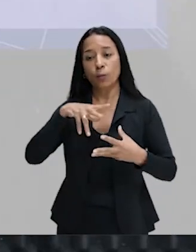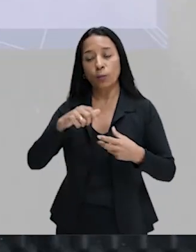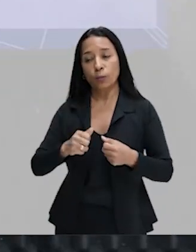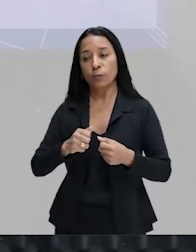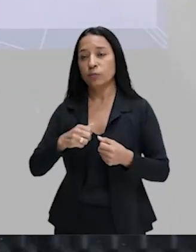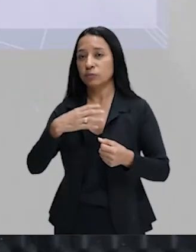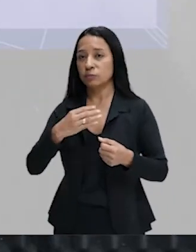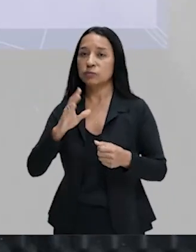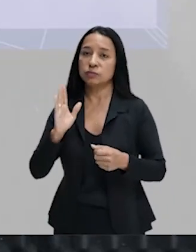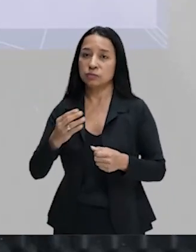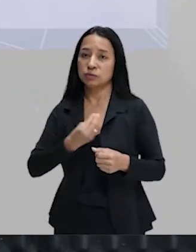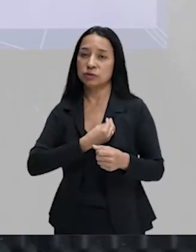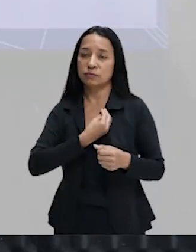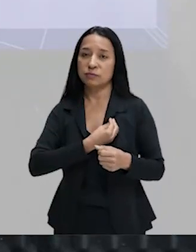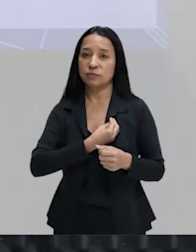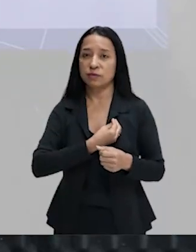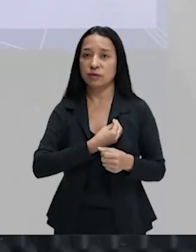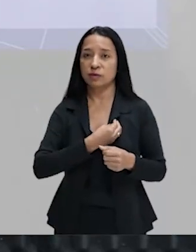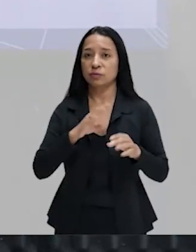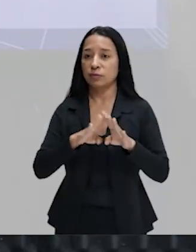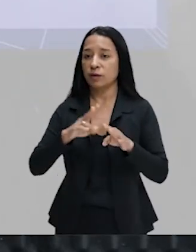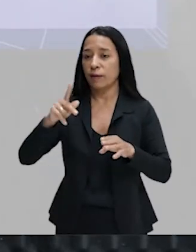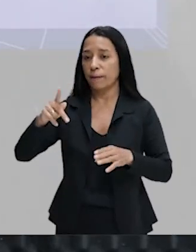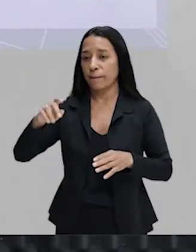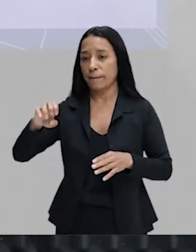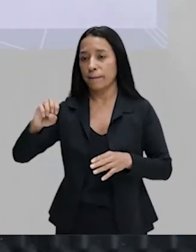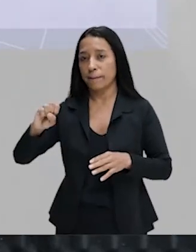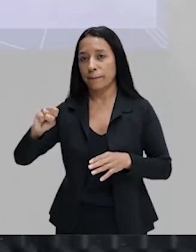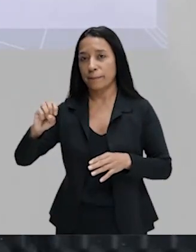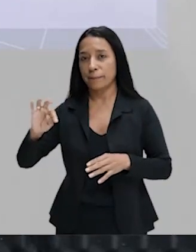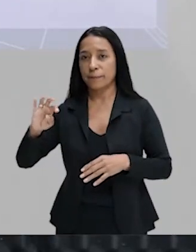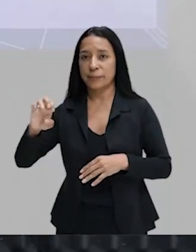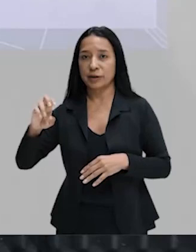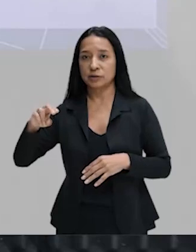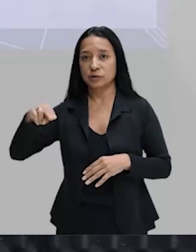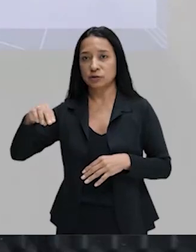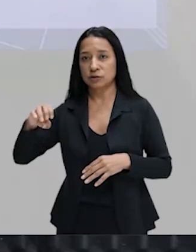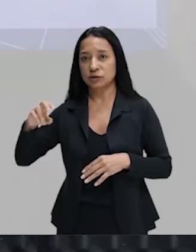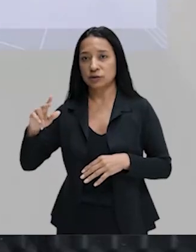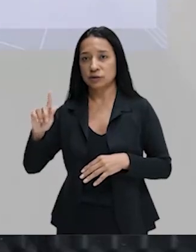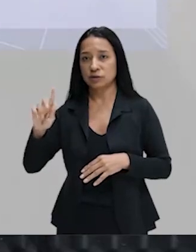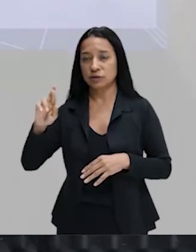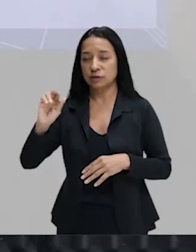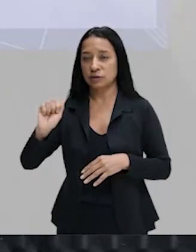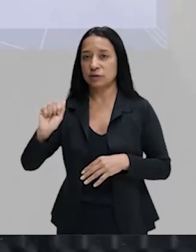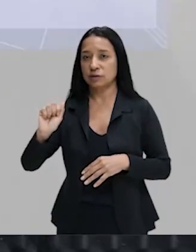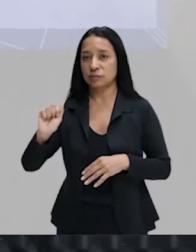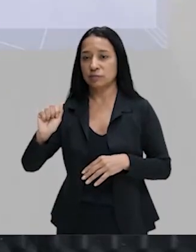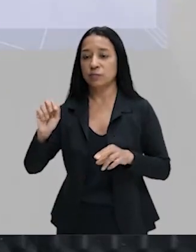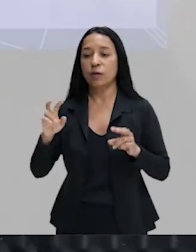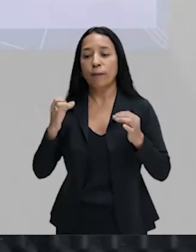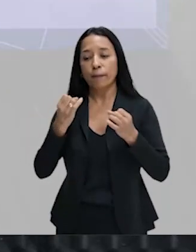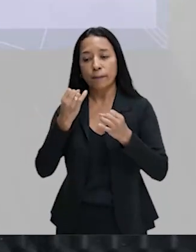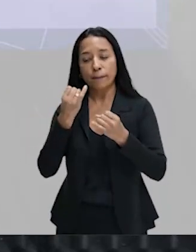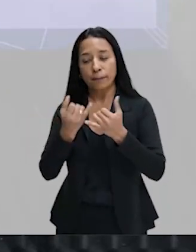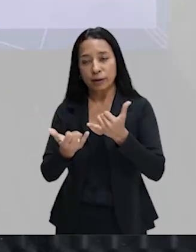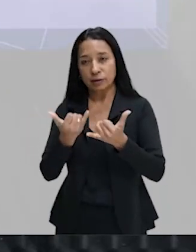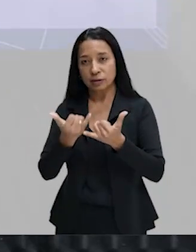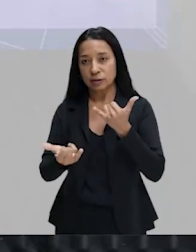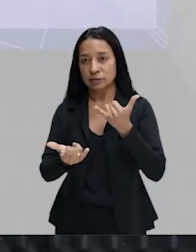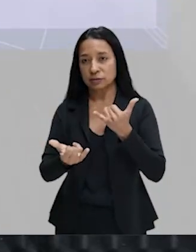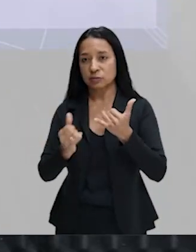mortes, né? Levou muitas pessoas queridas aí dessas famílias. E daqui a uns anos, o Covid-19 vai estar